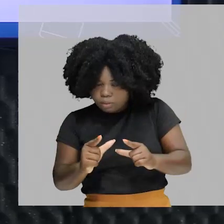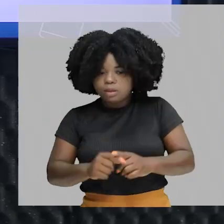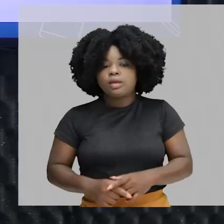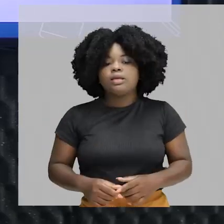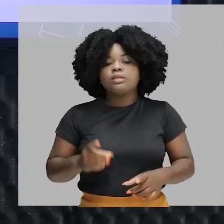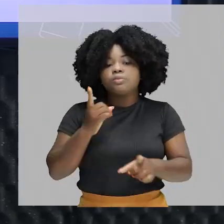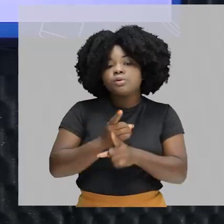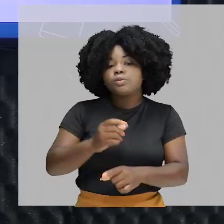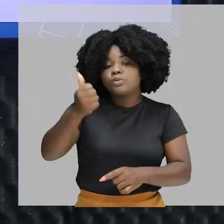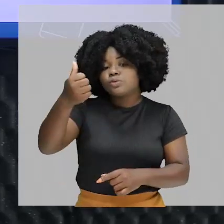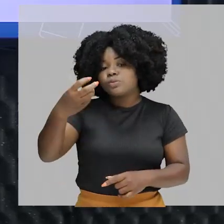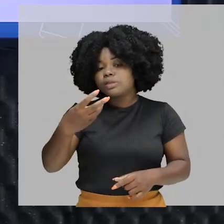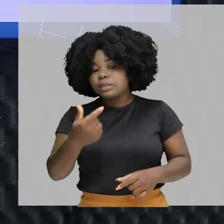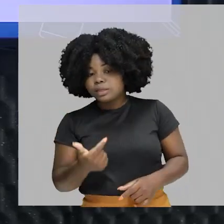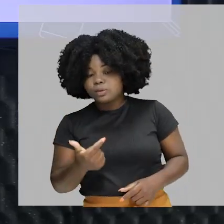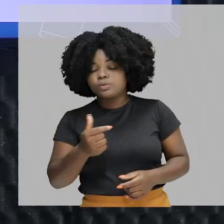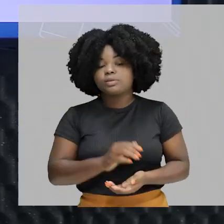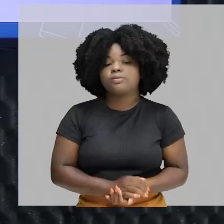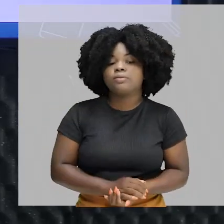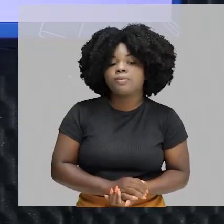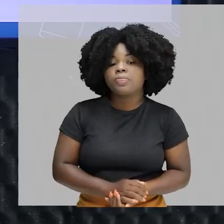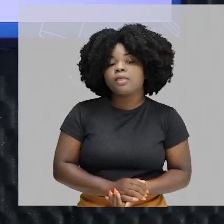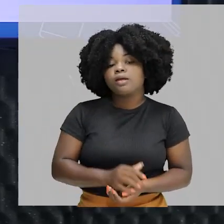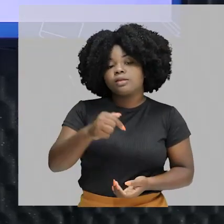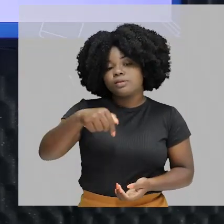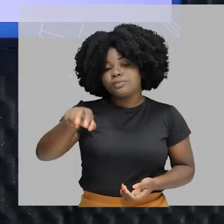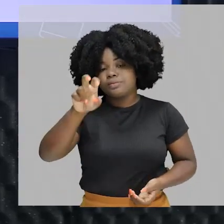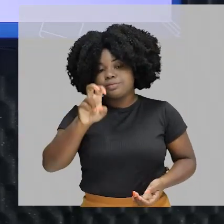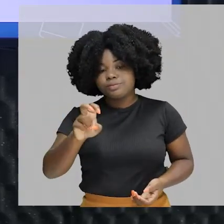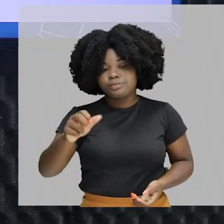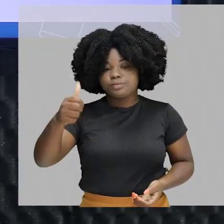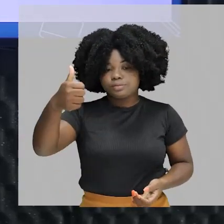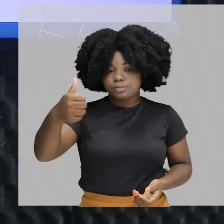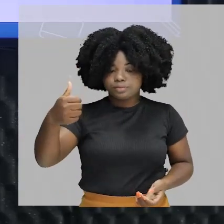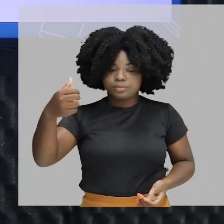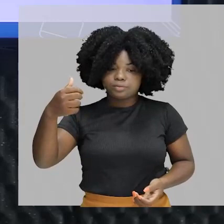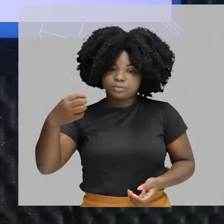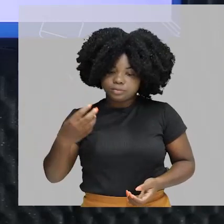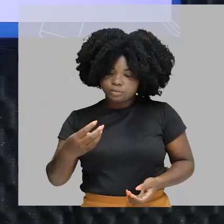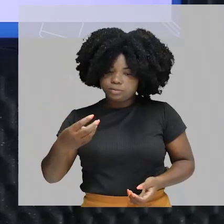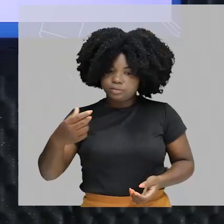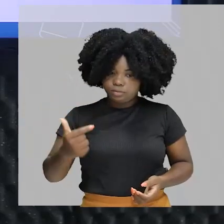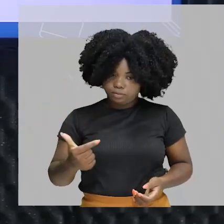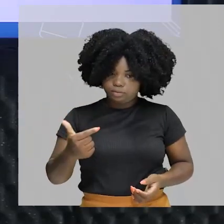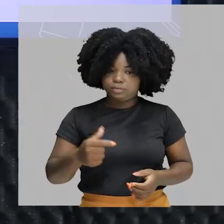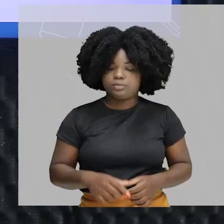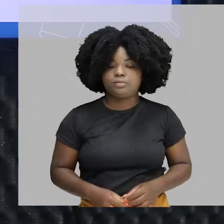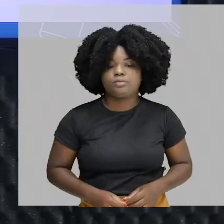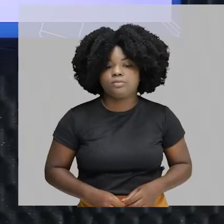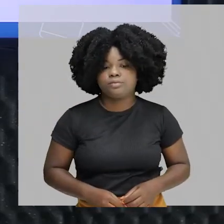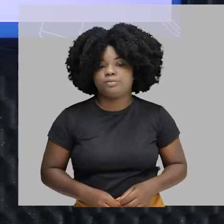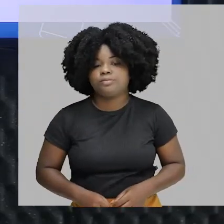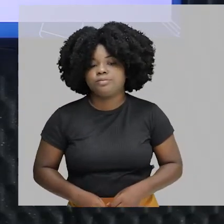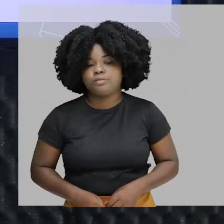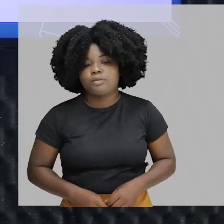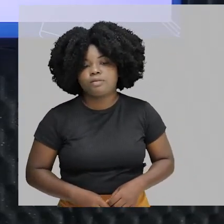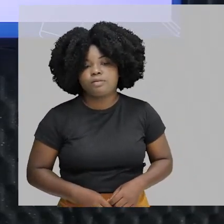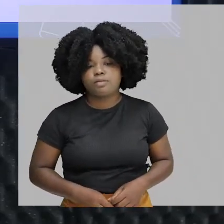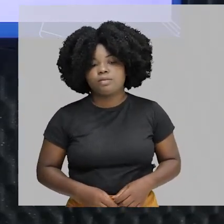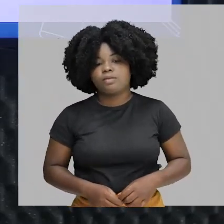1/32. Gente, olha só, eu tenho q elevado à quinta potência igual a 1/32.